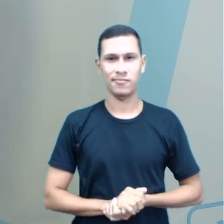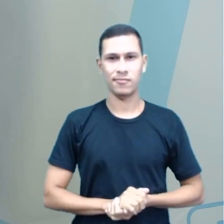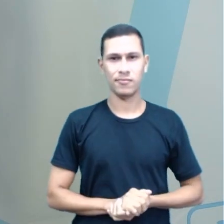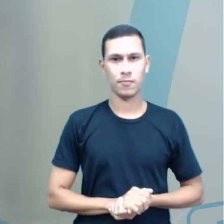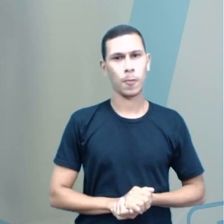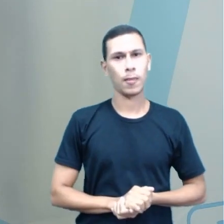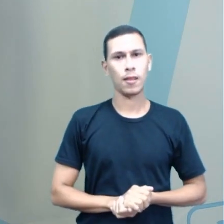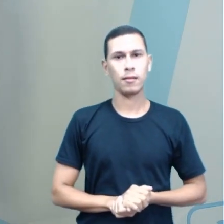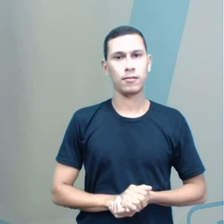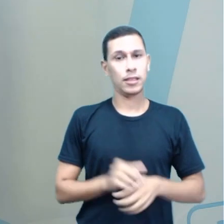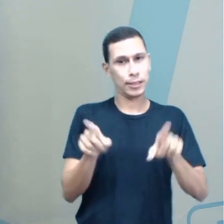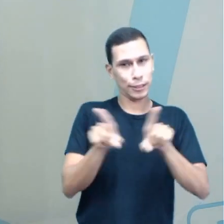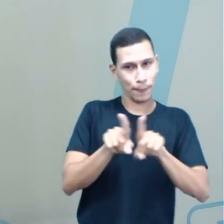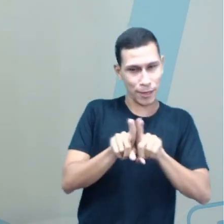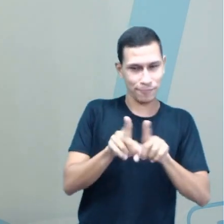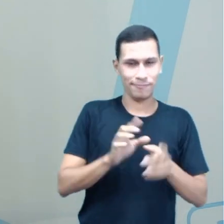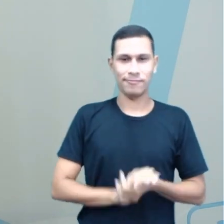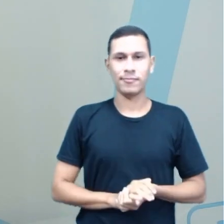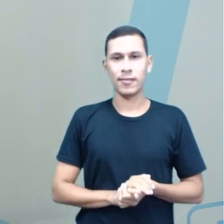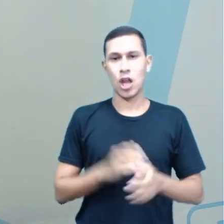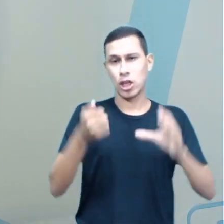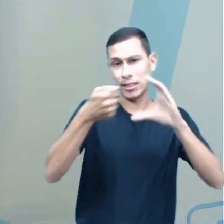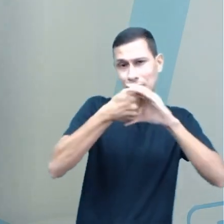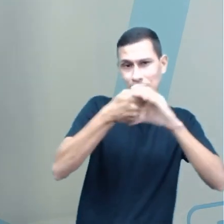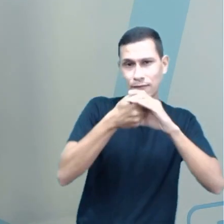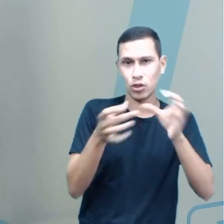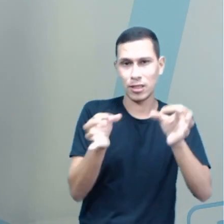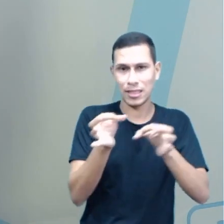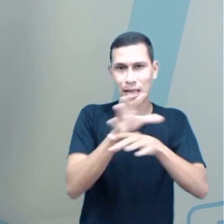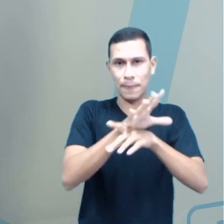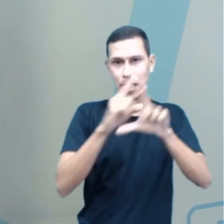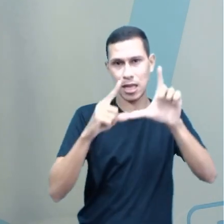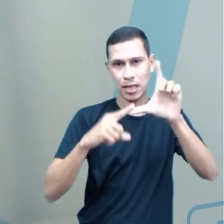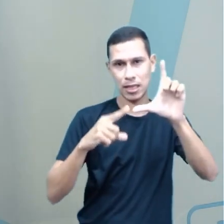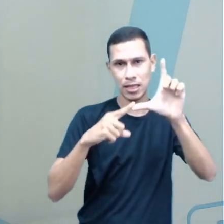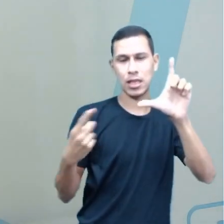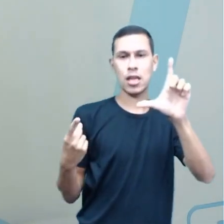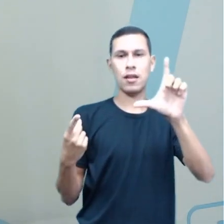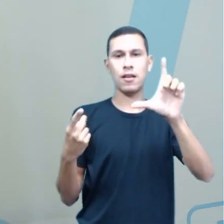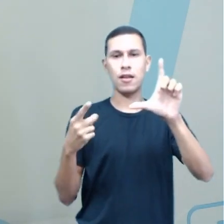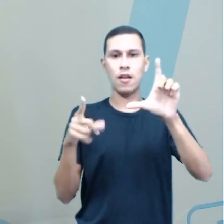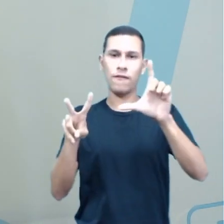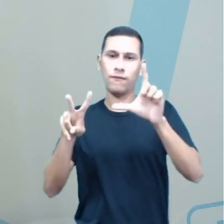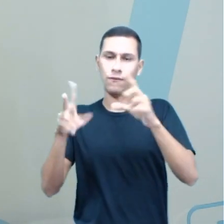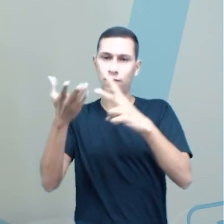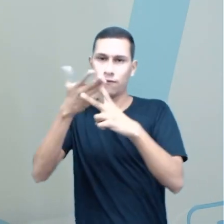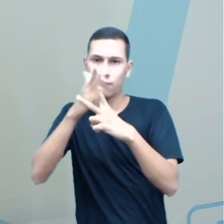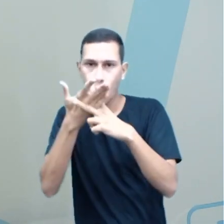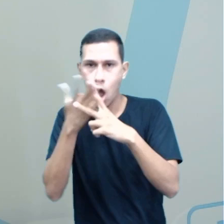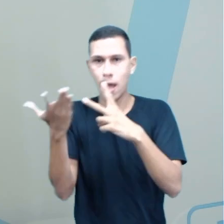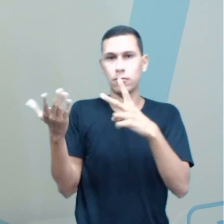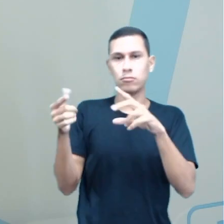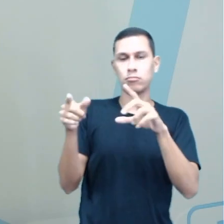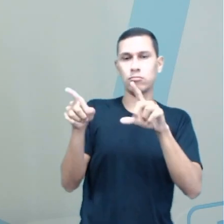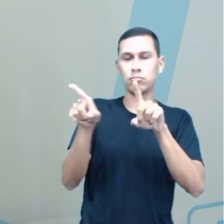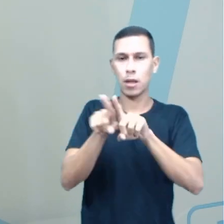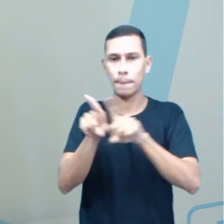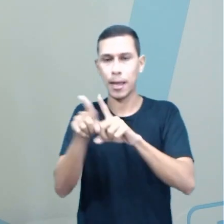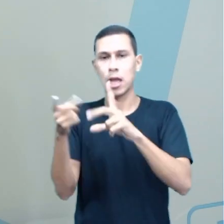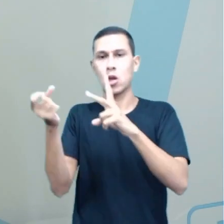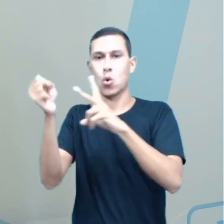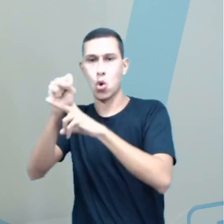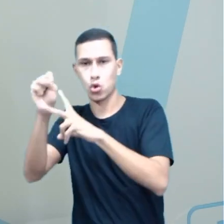Temos isso aqui também, ó. Quando o adjetivo terminar em consoante, vogal consoante, né, o famoso CVC, a gente vai dobrar a